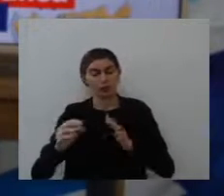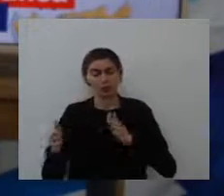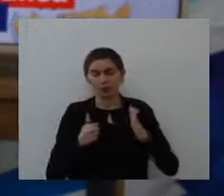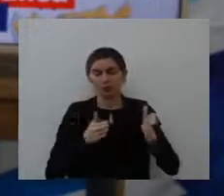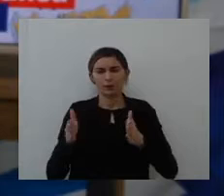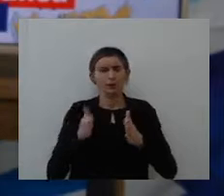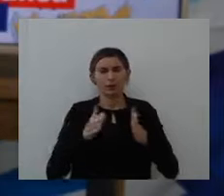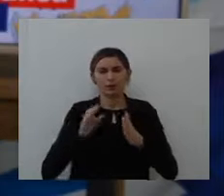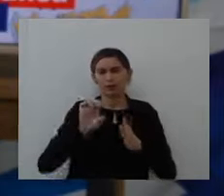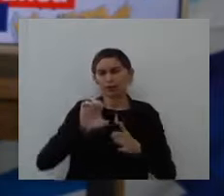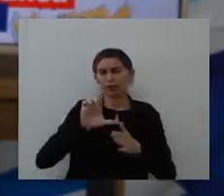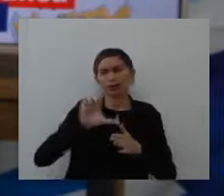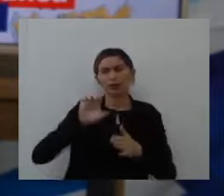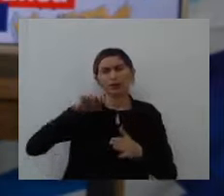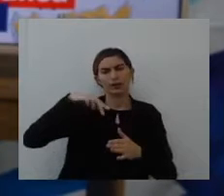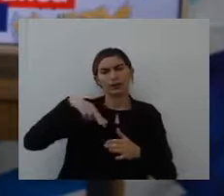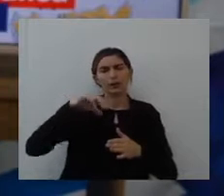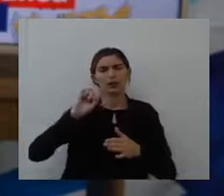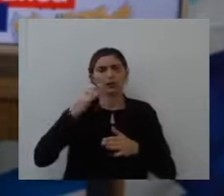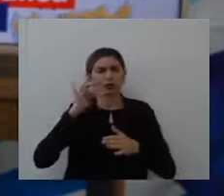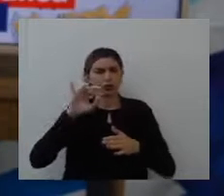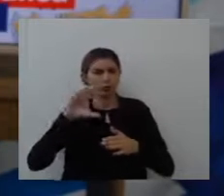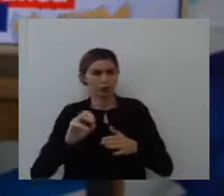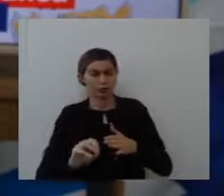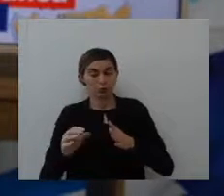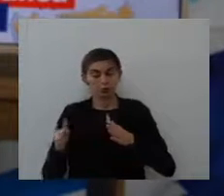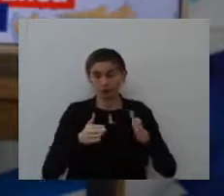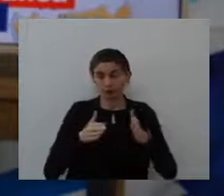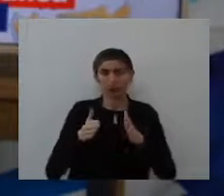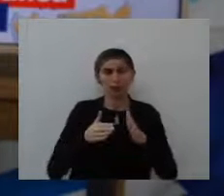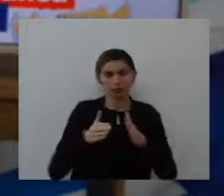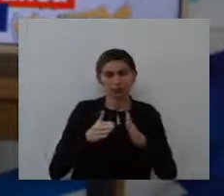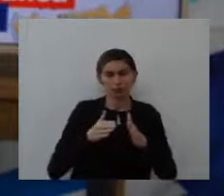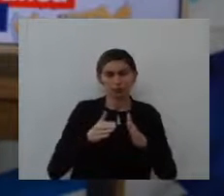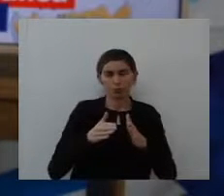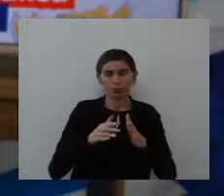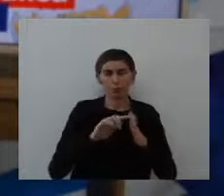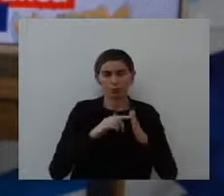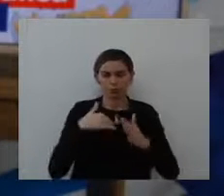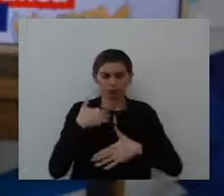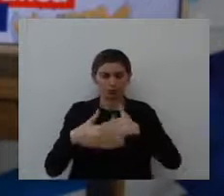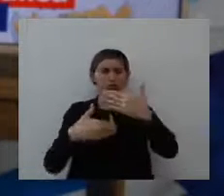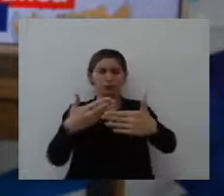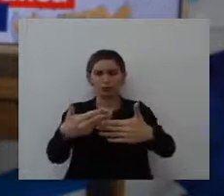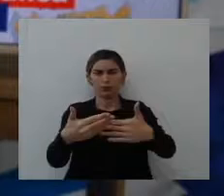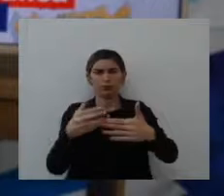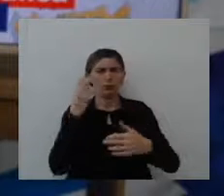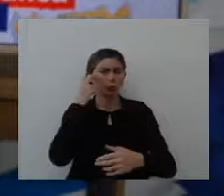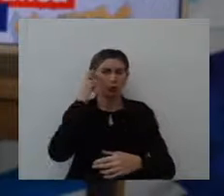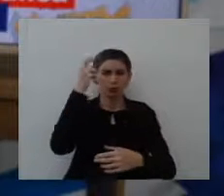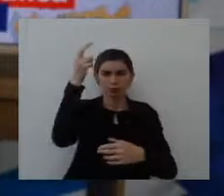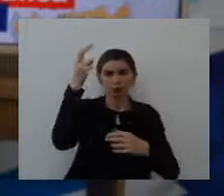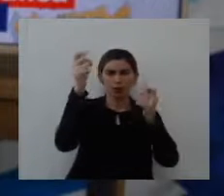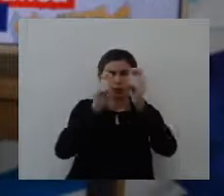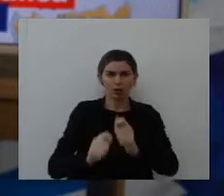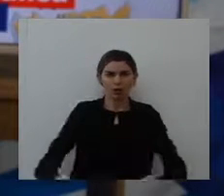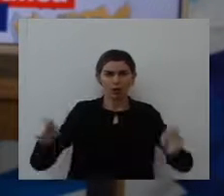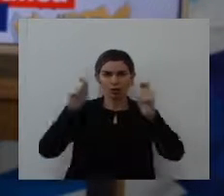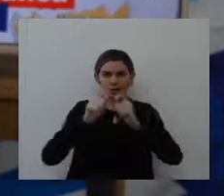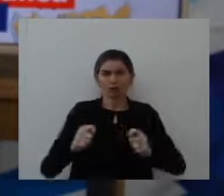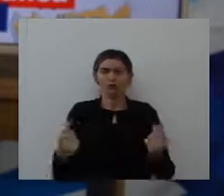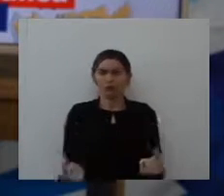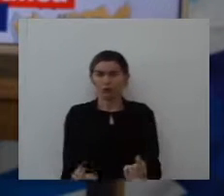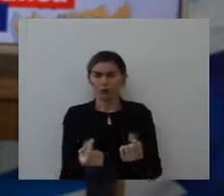período helenístico. Se o período clássico foi de apogeu, foi de desenvolvimento cultural, artístico e